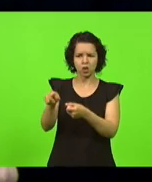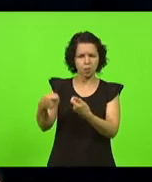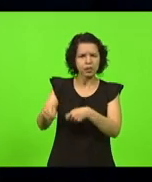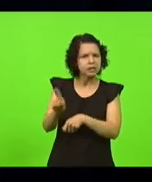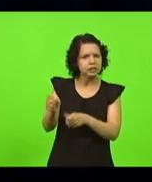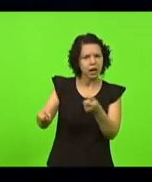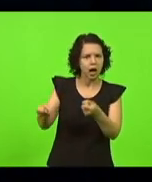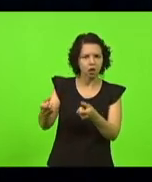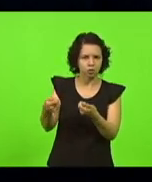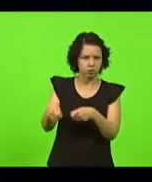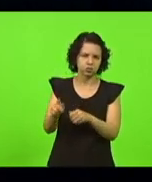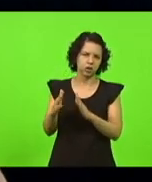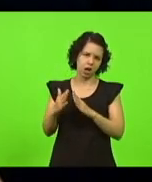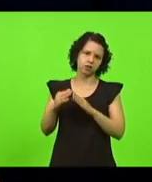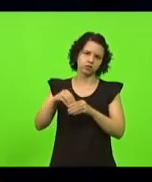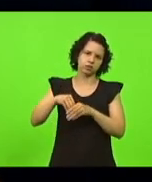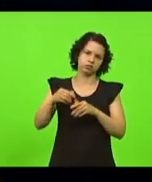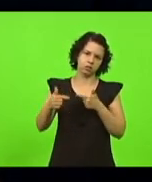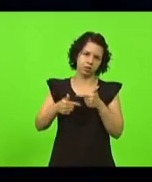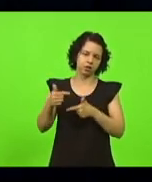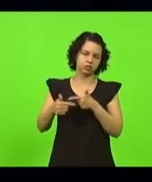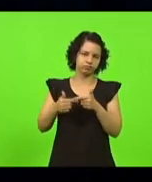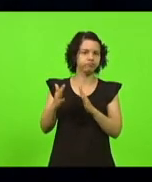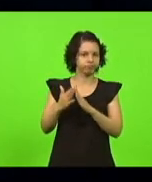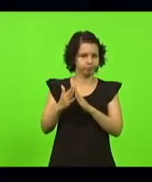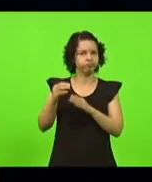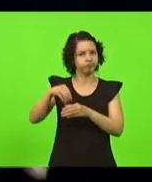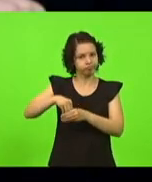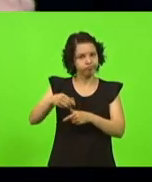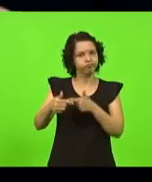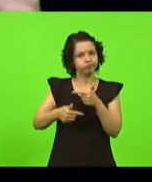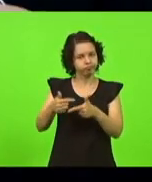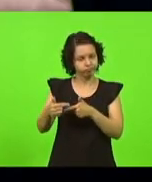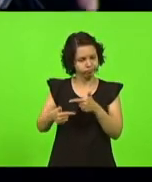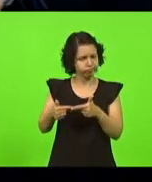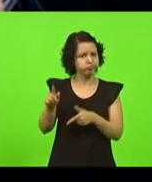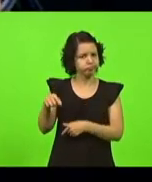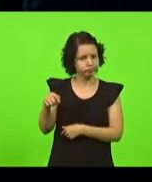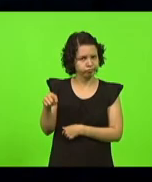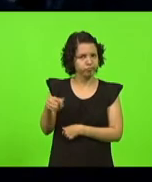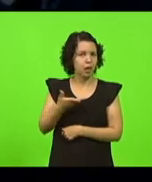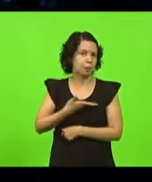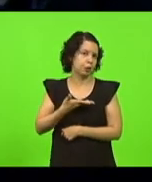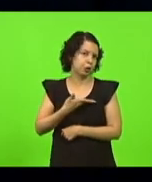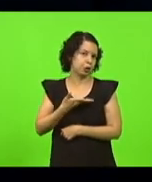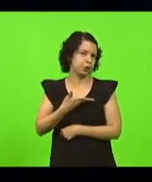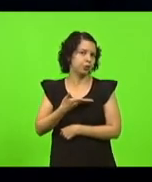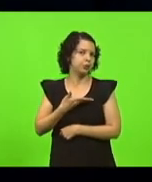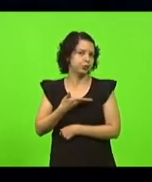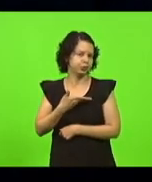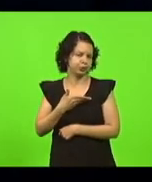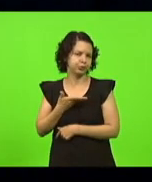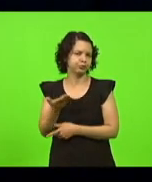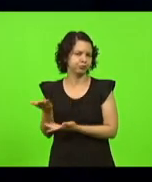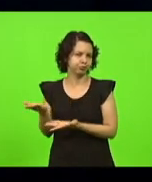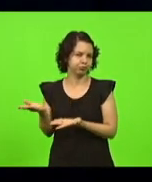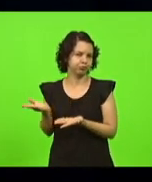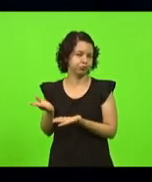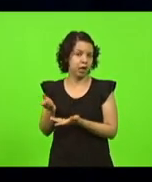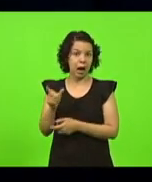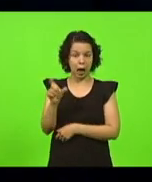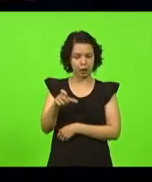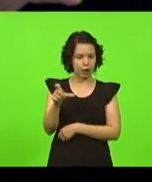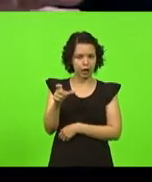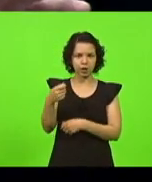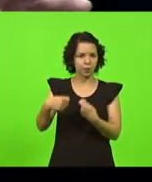Trabalhando em casa. Trabalhando em casa. São os amigos do rei, muito bem lembrado, nem carteira não precisa ter. São